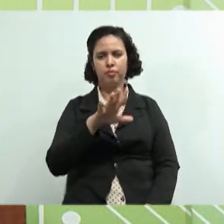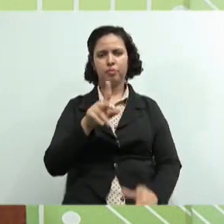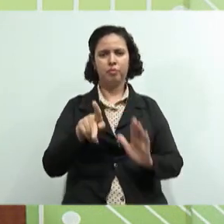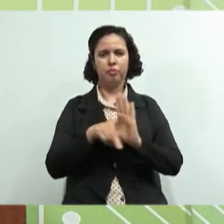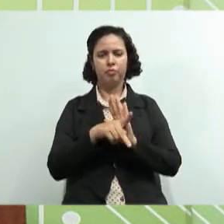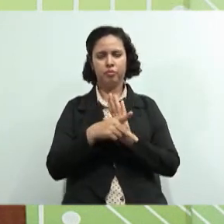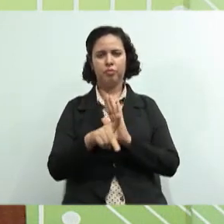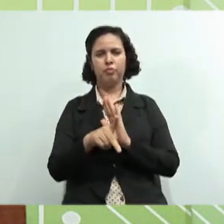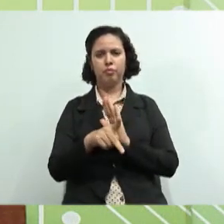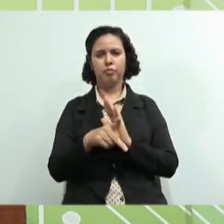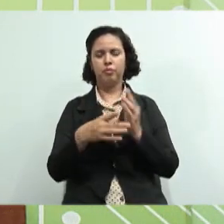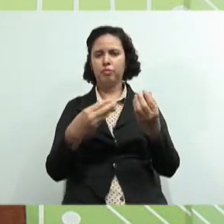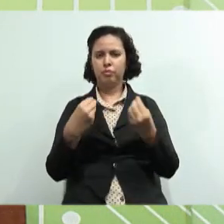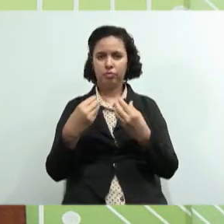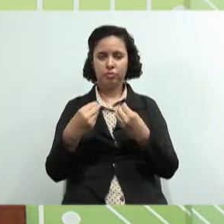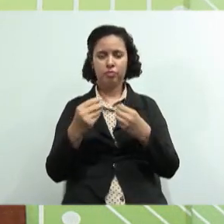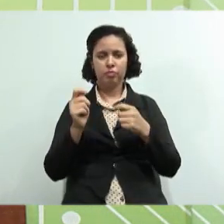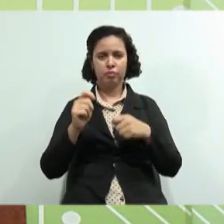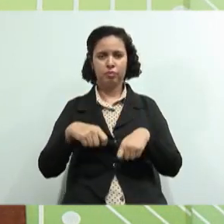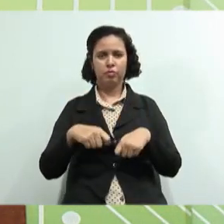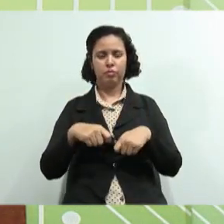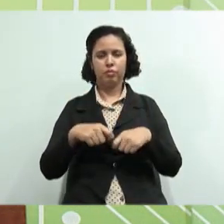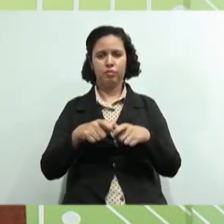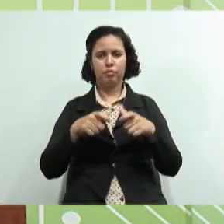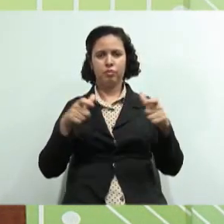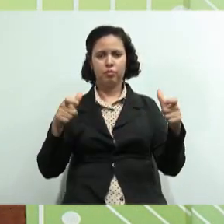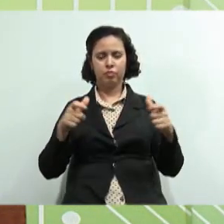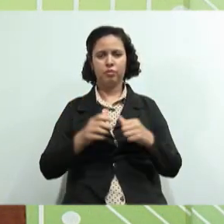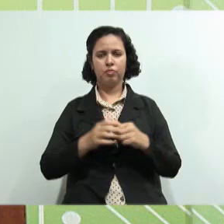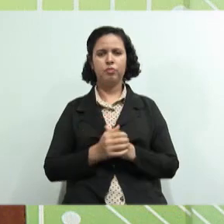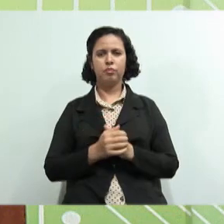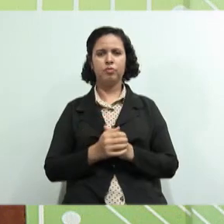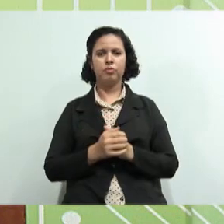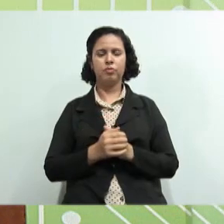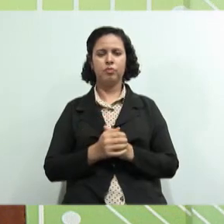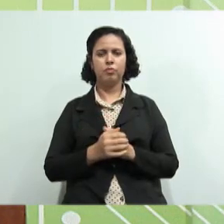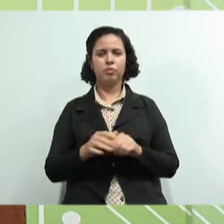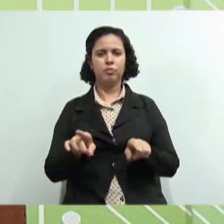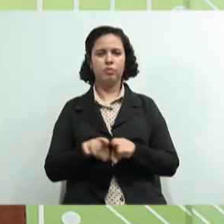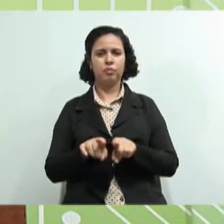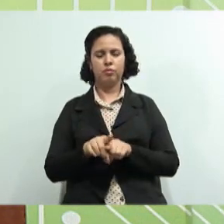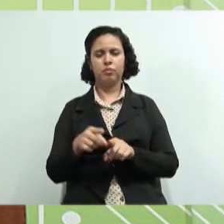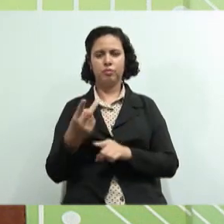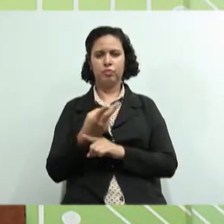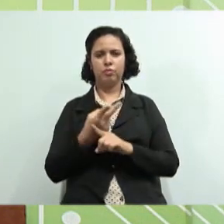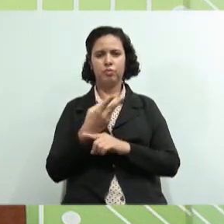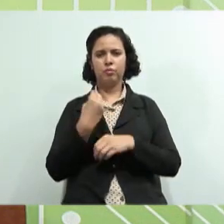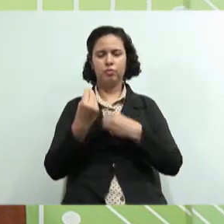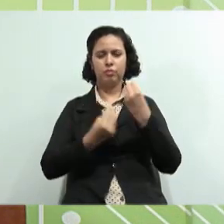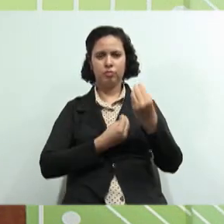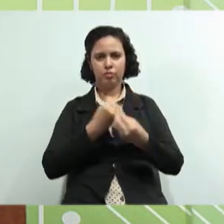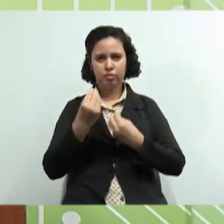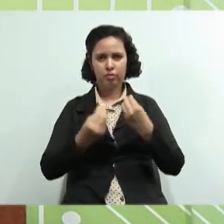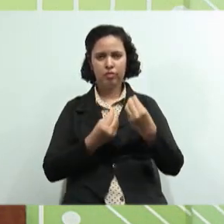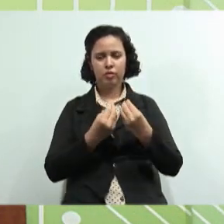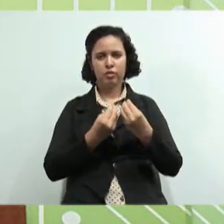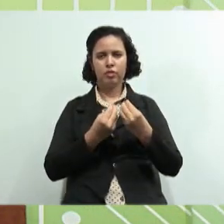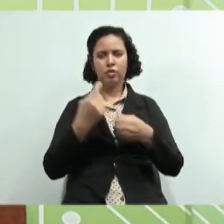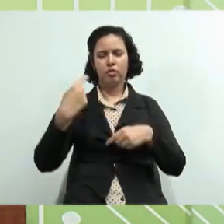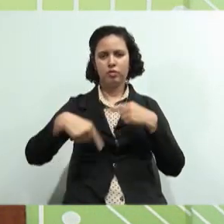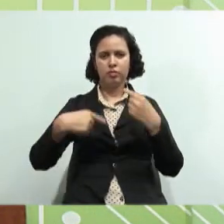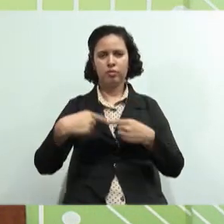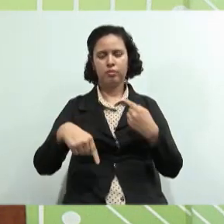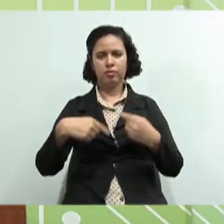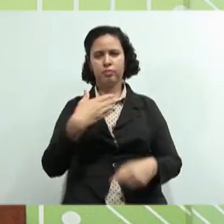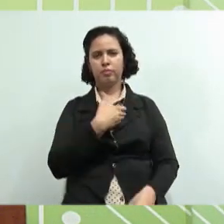que tem bastante potencial para a nossa região. Nós buscamos também trabalhar como que os mercados institucionais, como as políticas